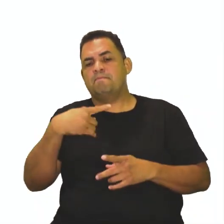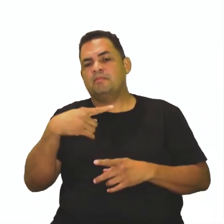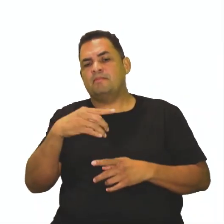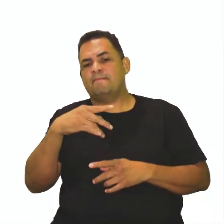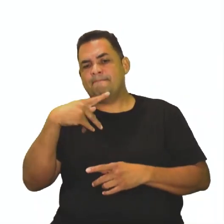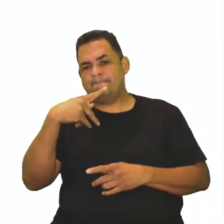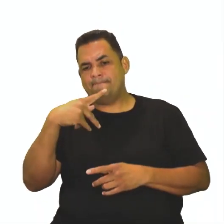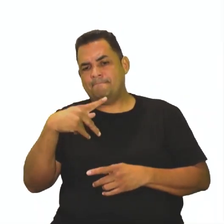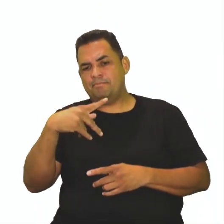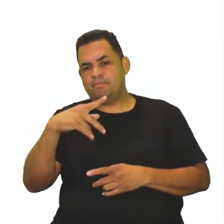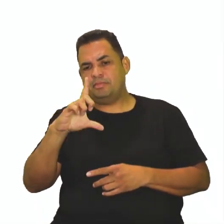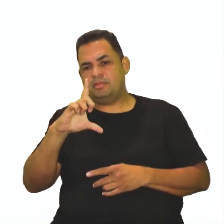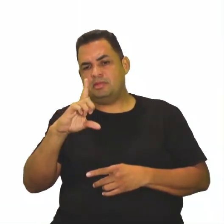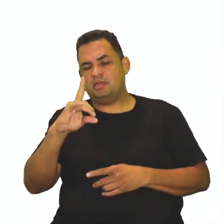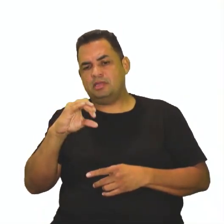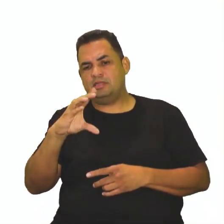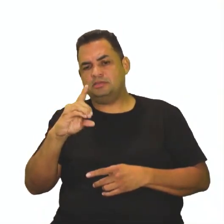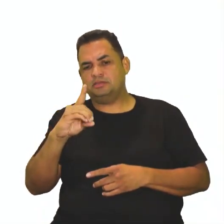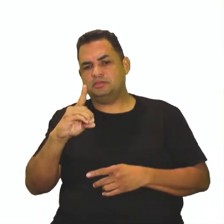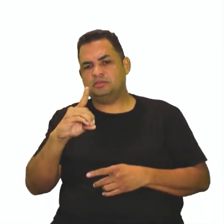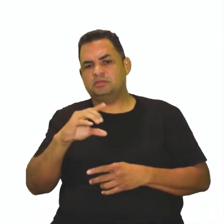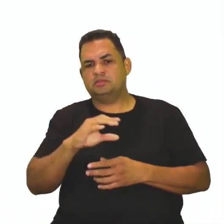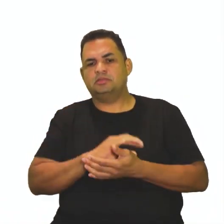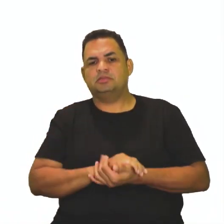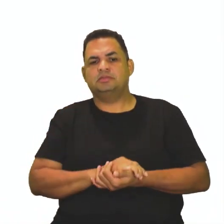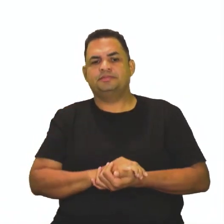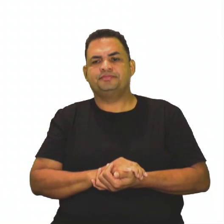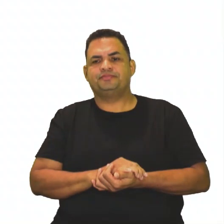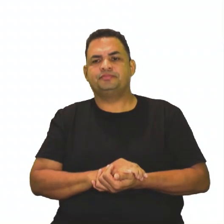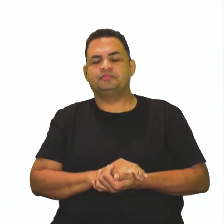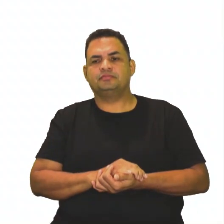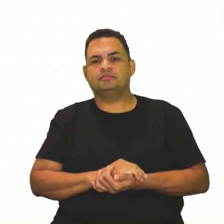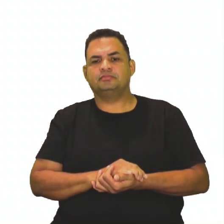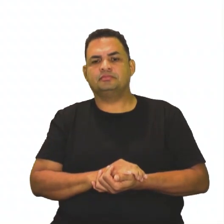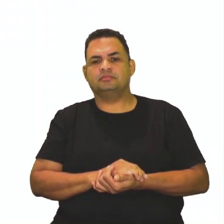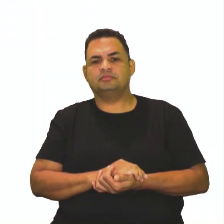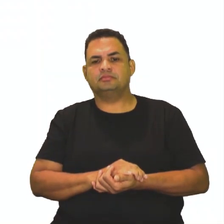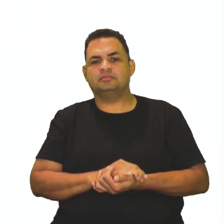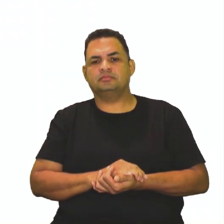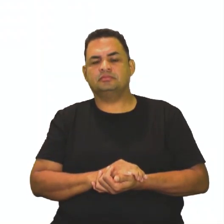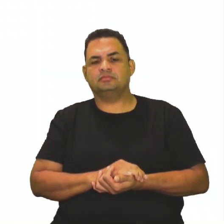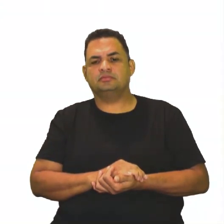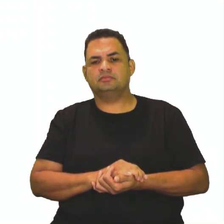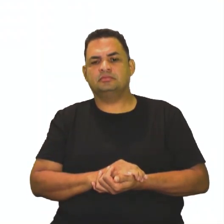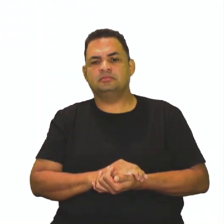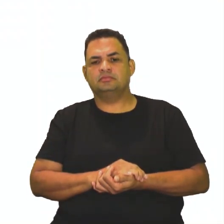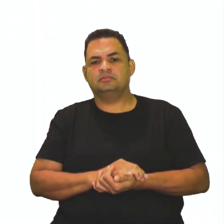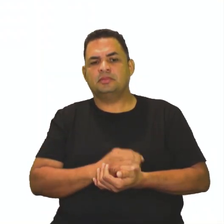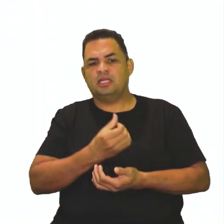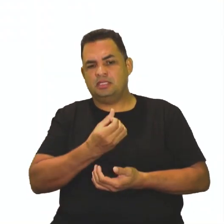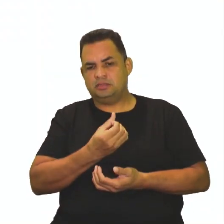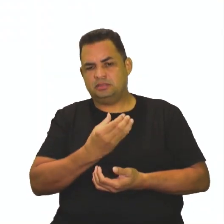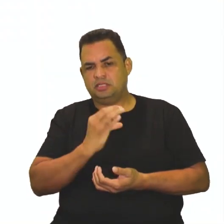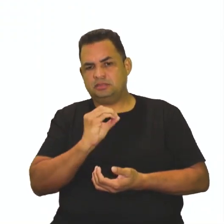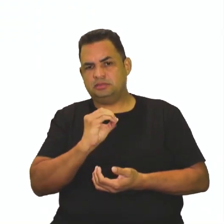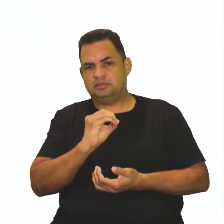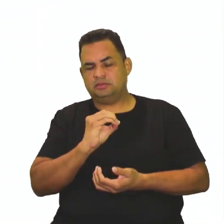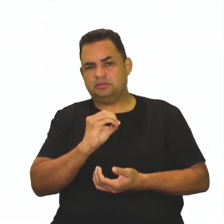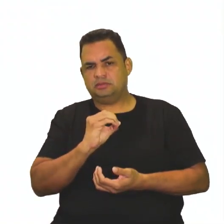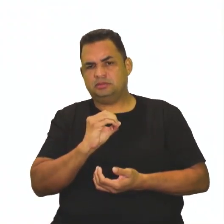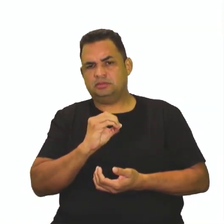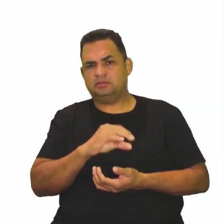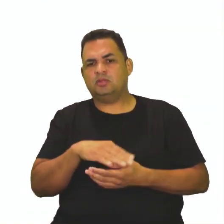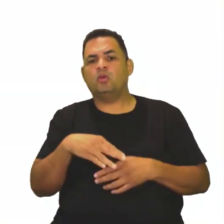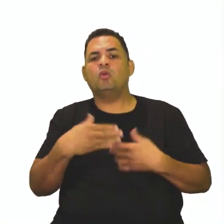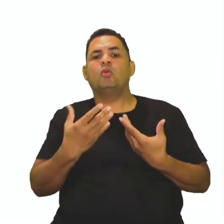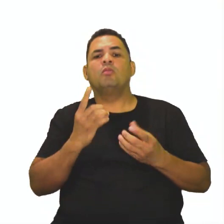do LED, ok? A da incandescente, ele deu lá 60, tá? Como